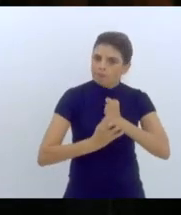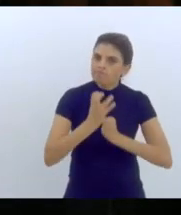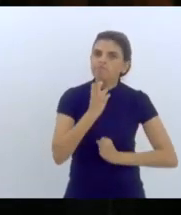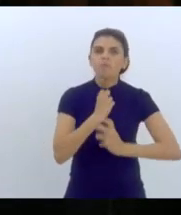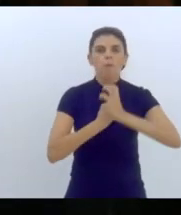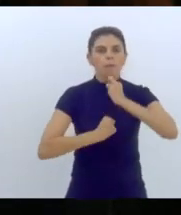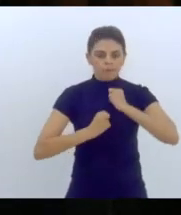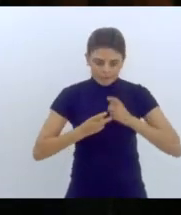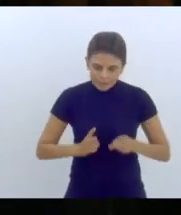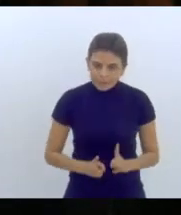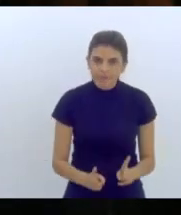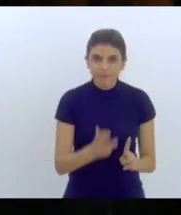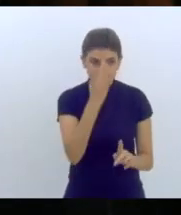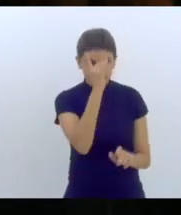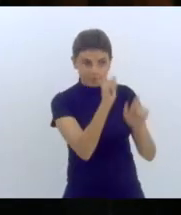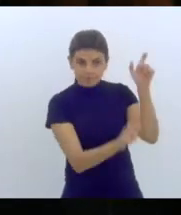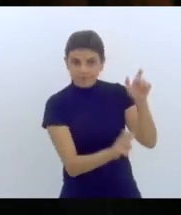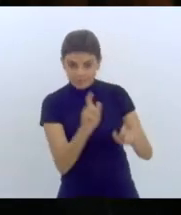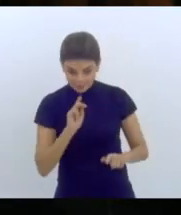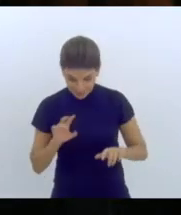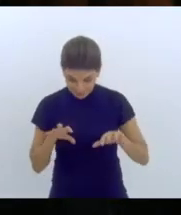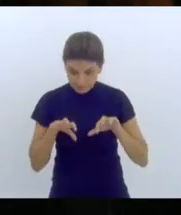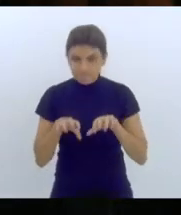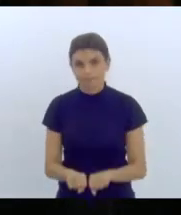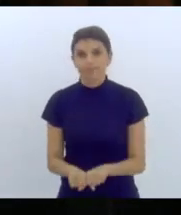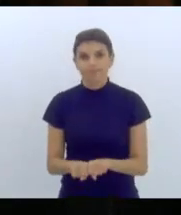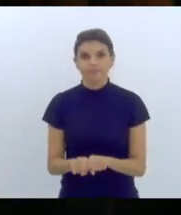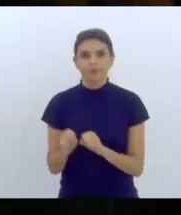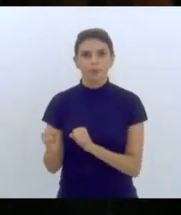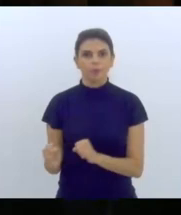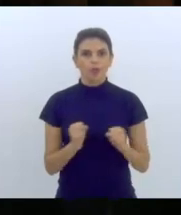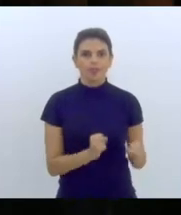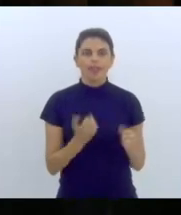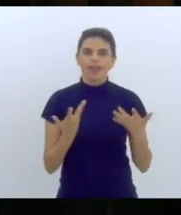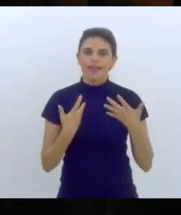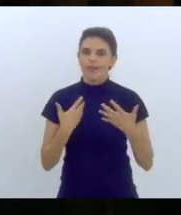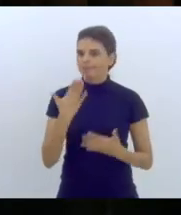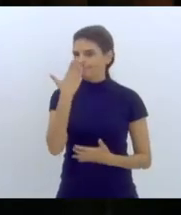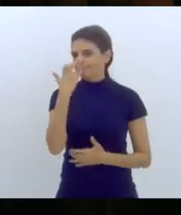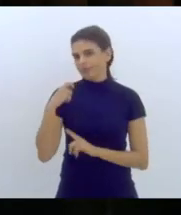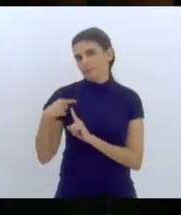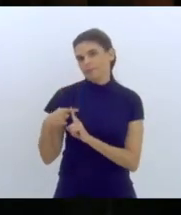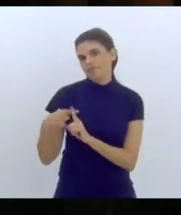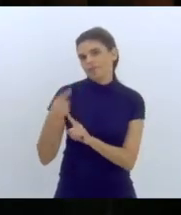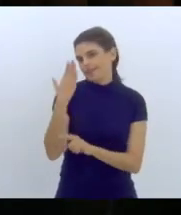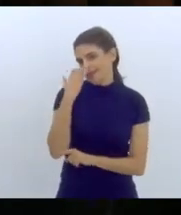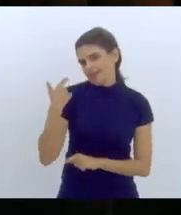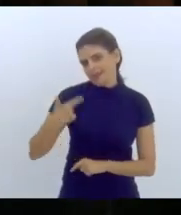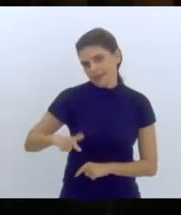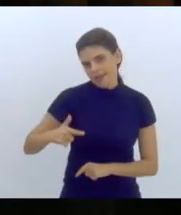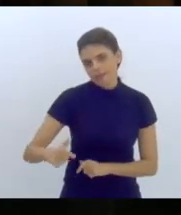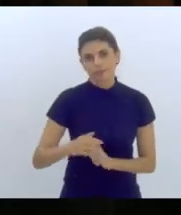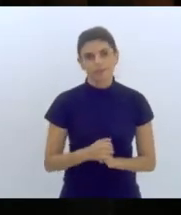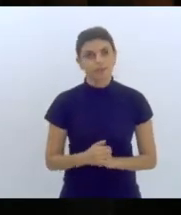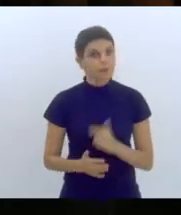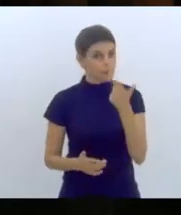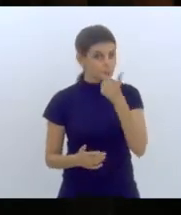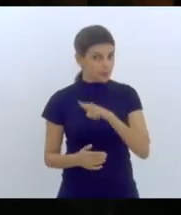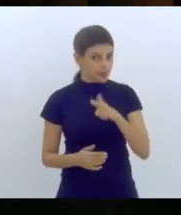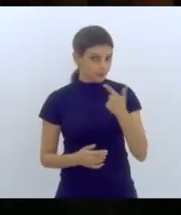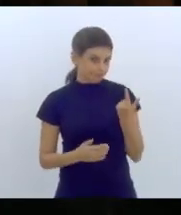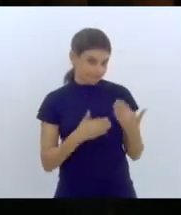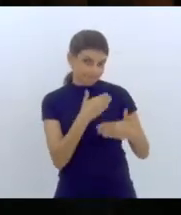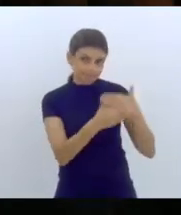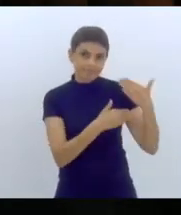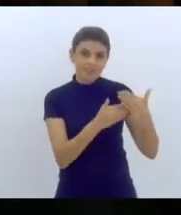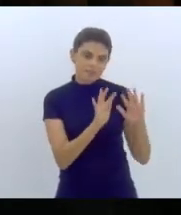estão. Esses caras que chegam no espaço do poder para manter seus privilégios, para manter os seus privilégios e os